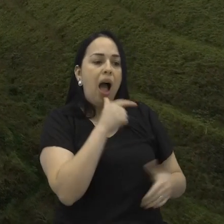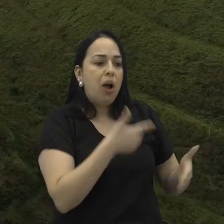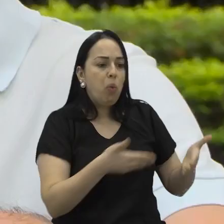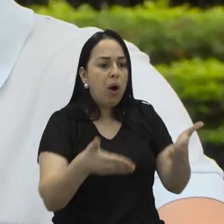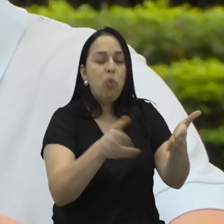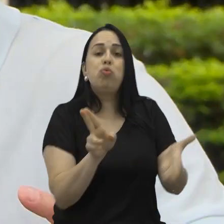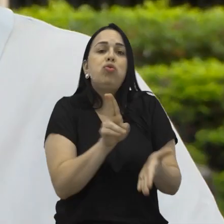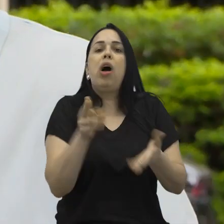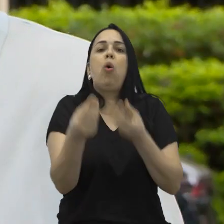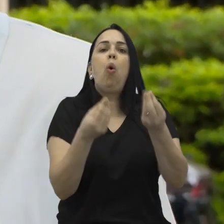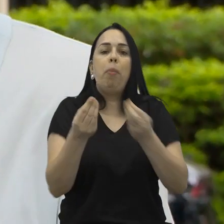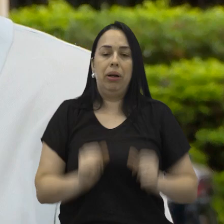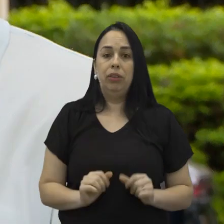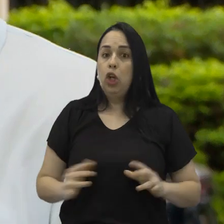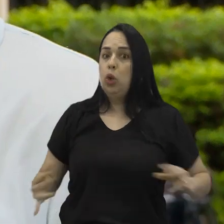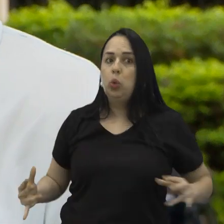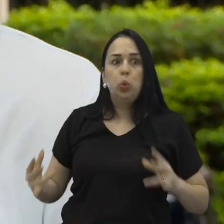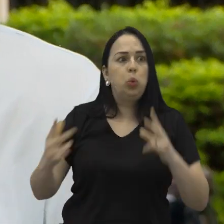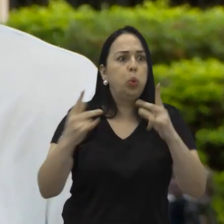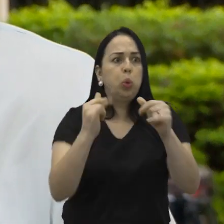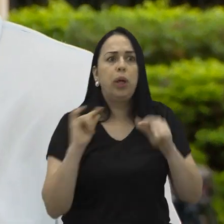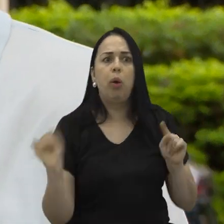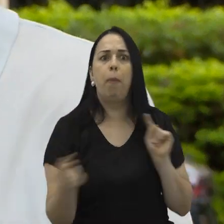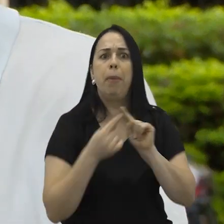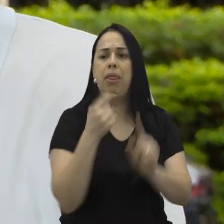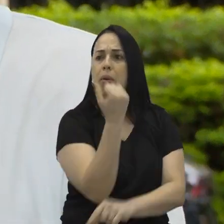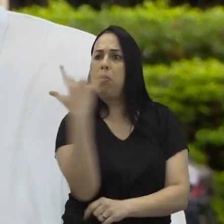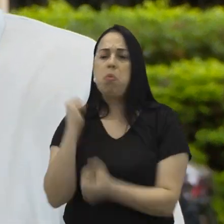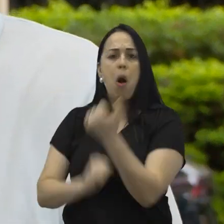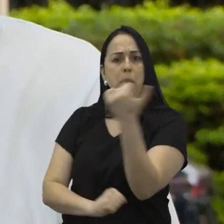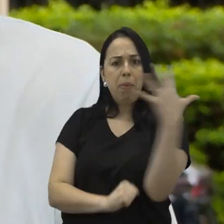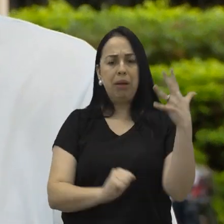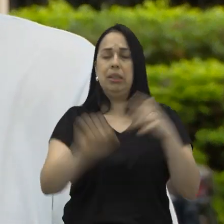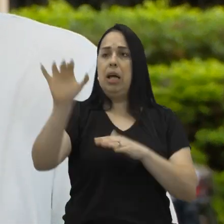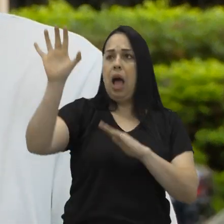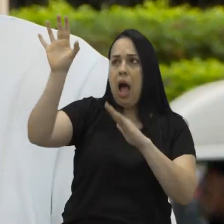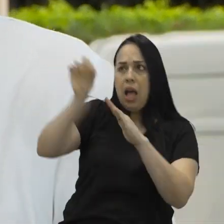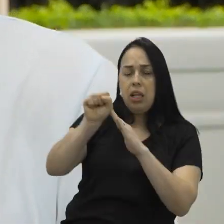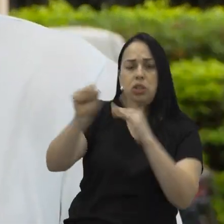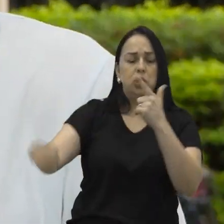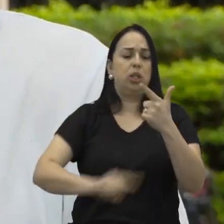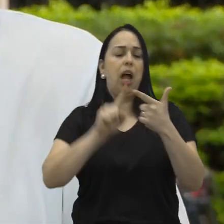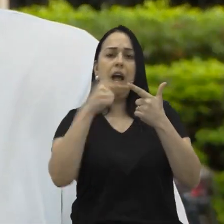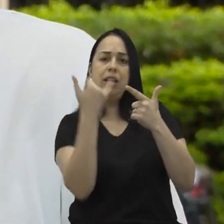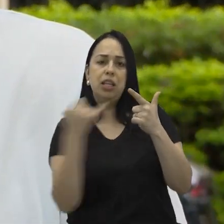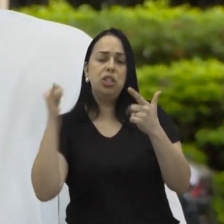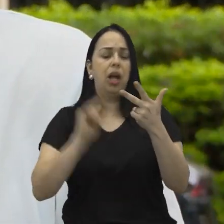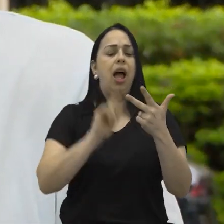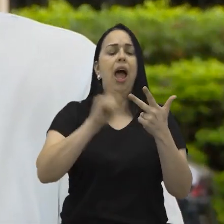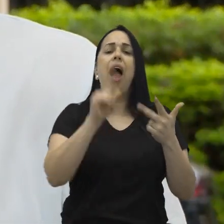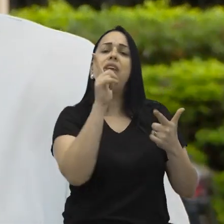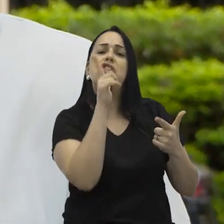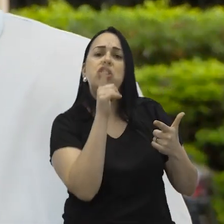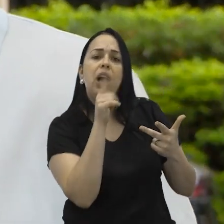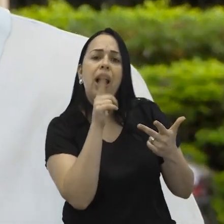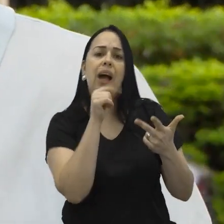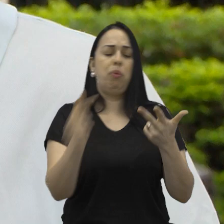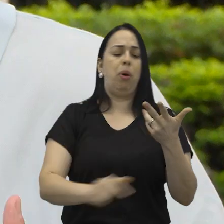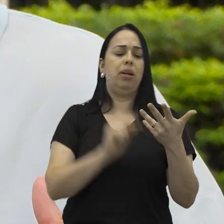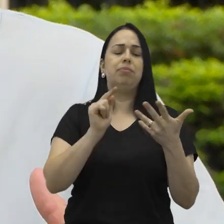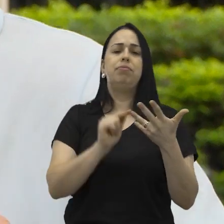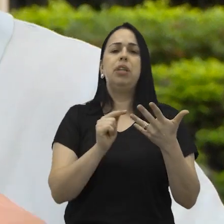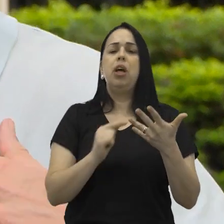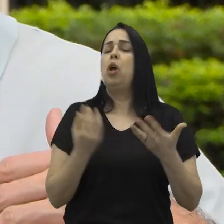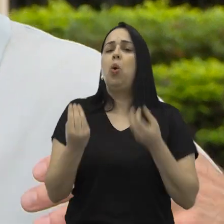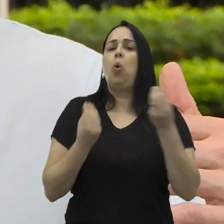hídricos tudo que se com a natureza a gente tá falando então a gente fala de energia de água de resíduos economia circular a